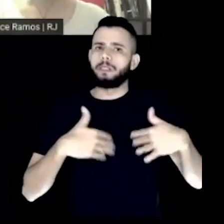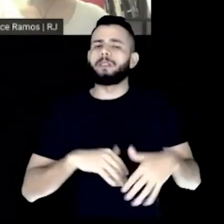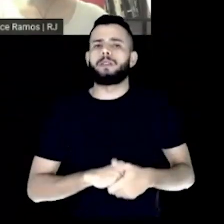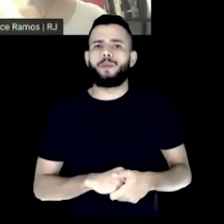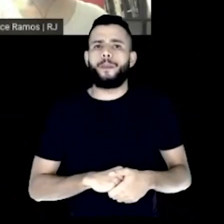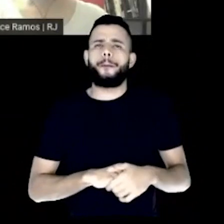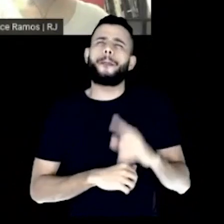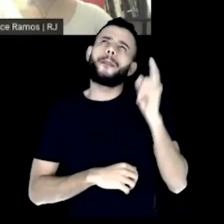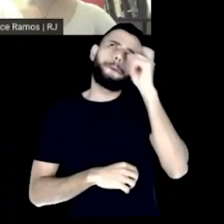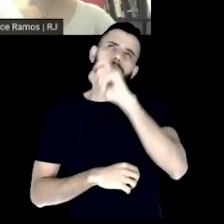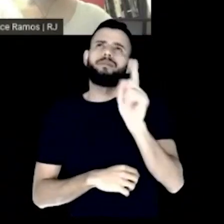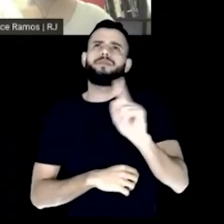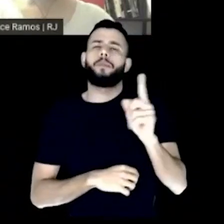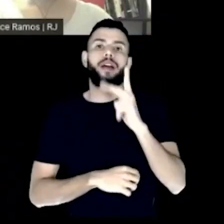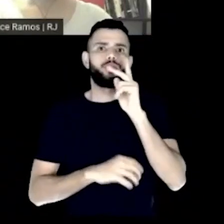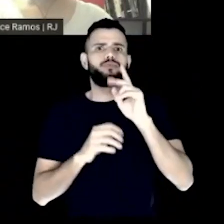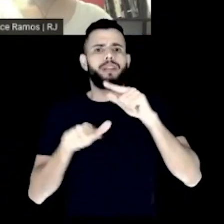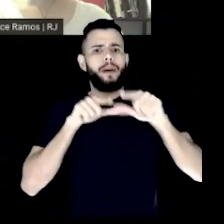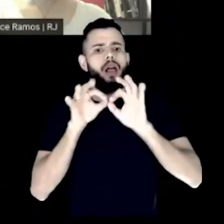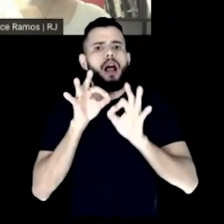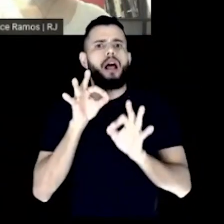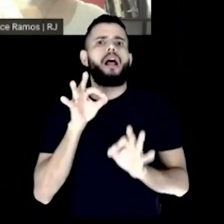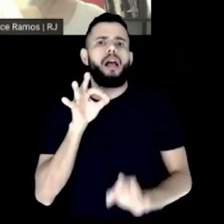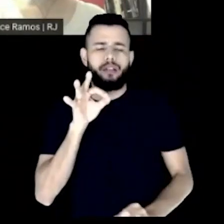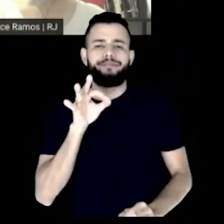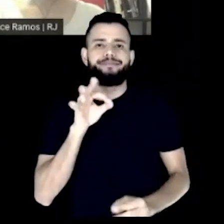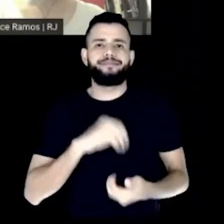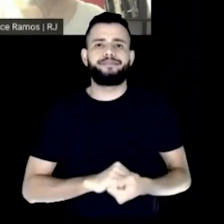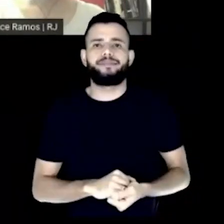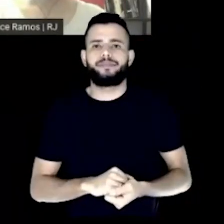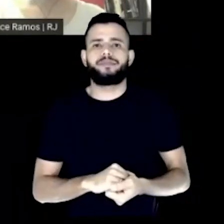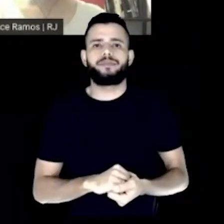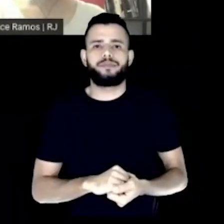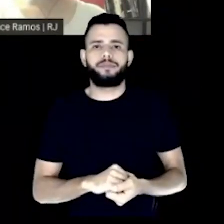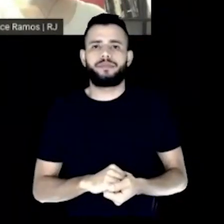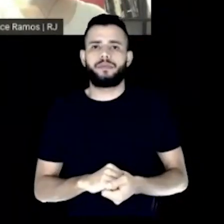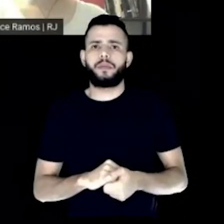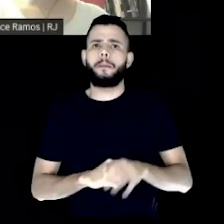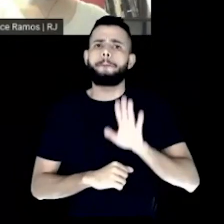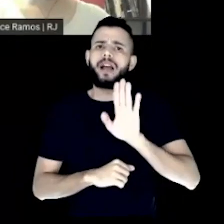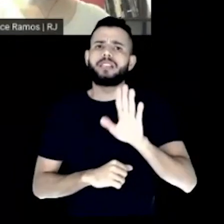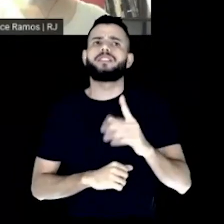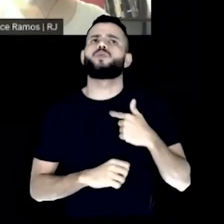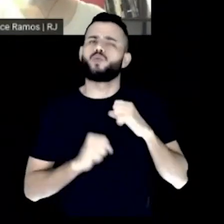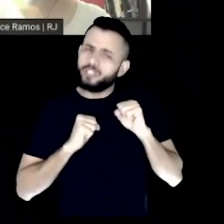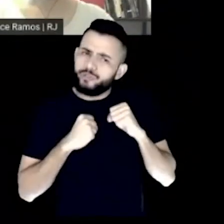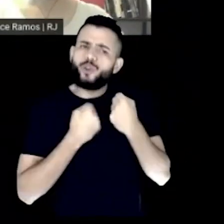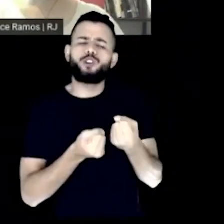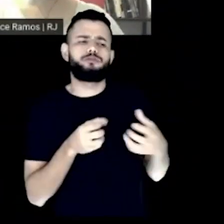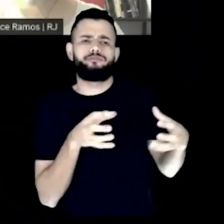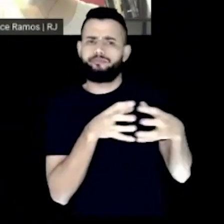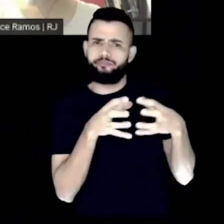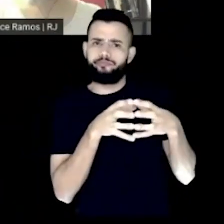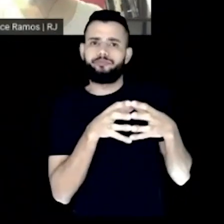assim, não foi difícil, foi extenso, não foi difícil, isso é uma palavra, mas